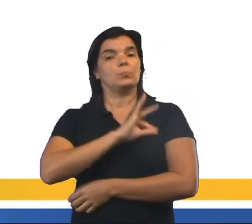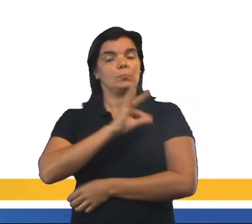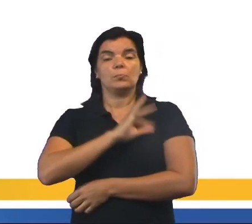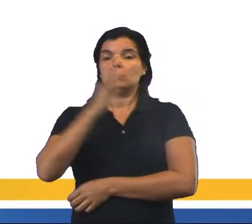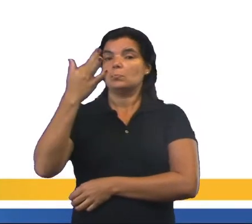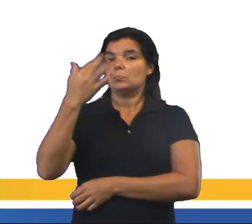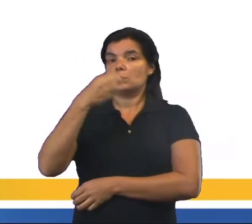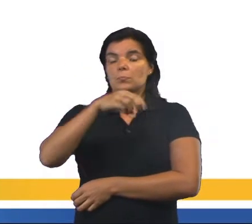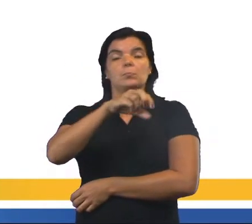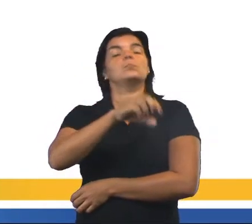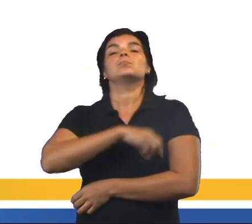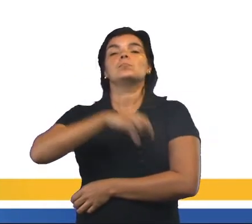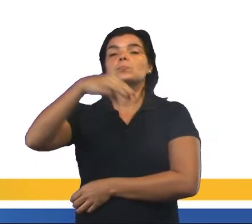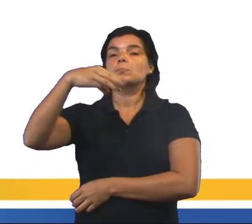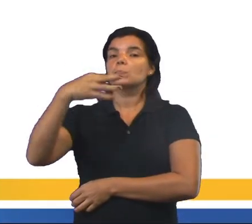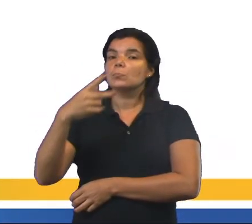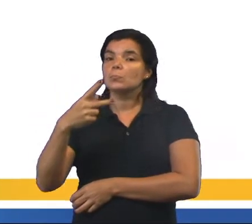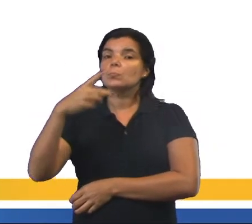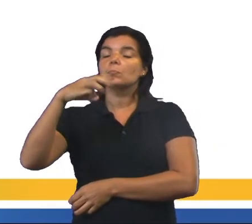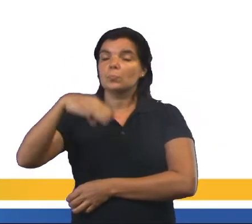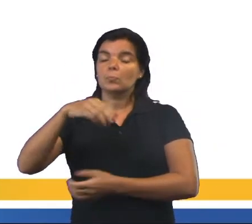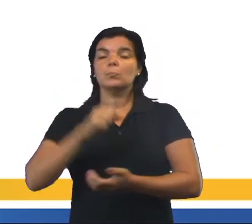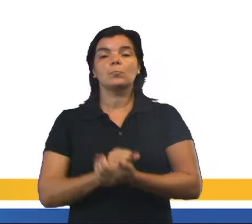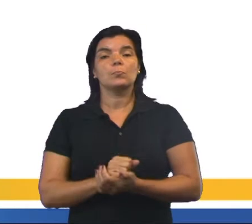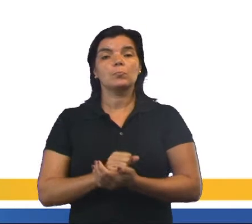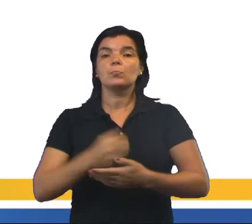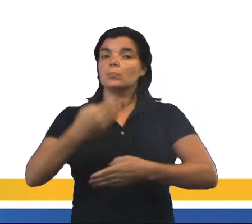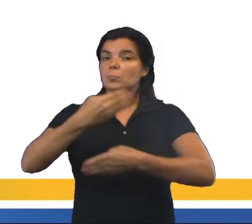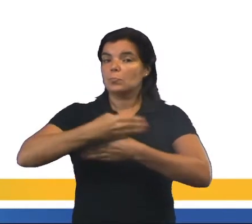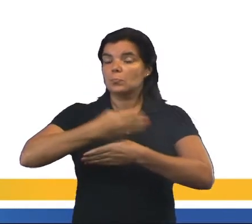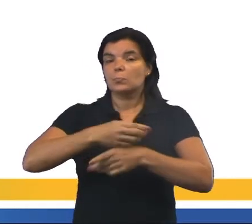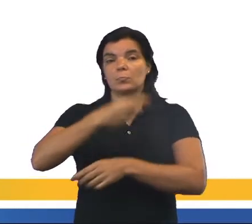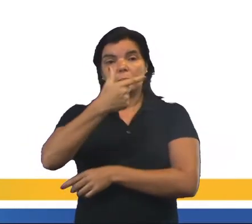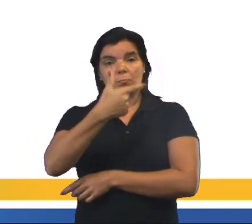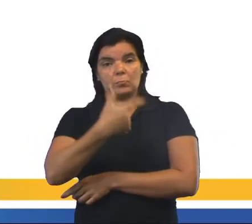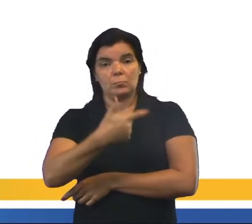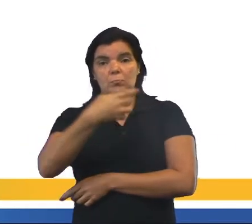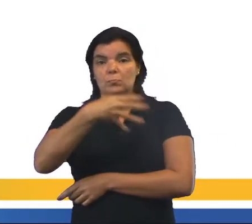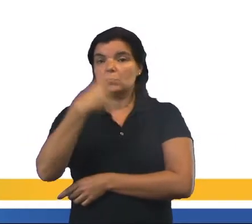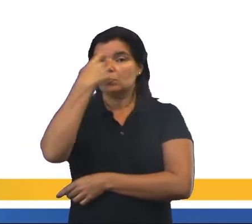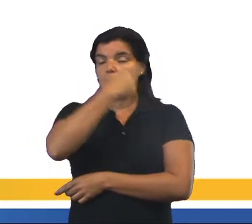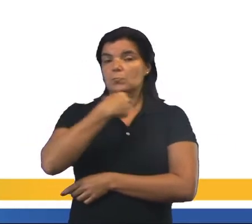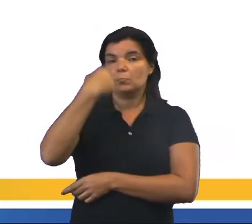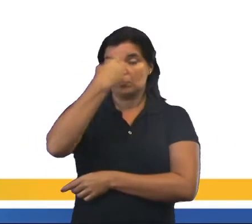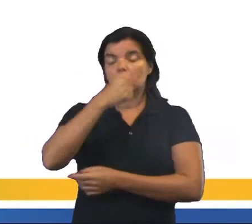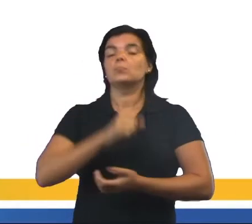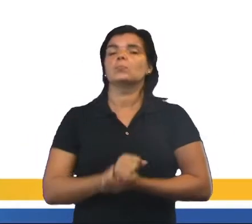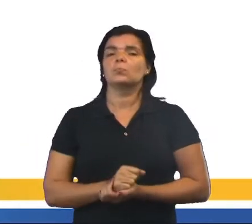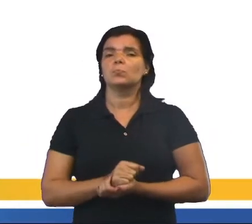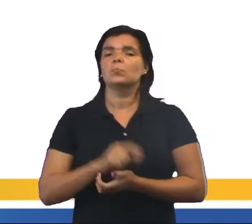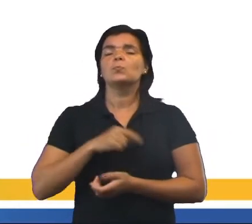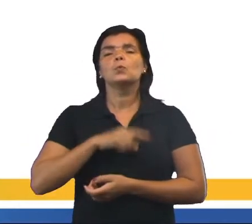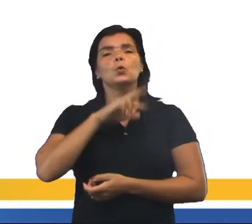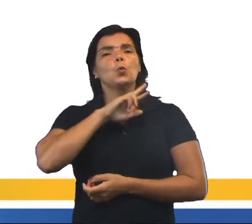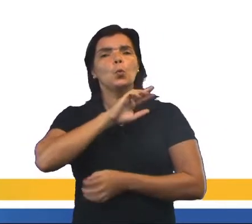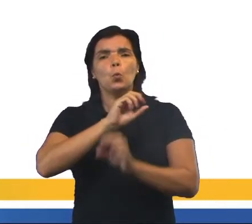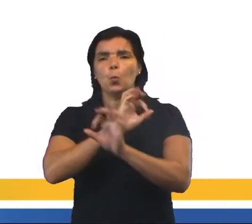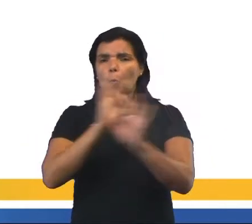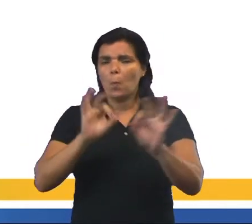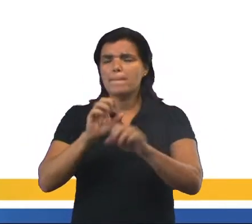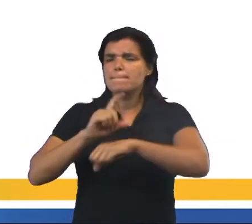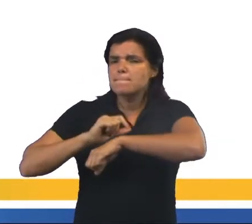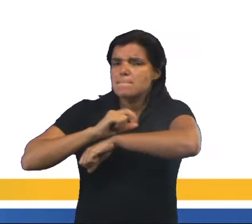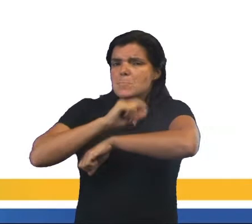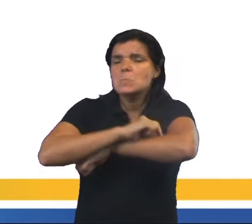Militar na altura do Rio Liberdade. A barreira atua 24 horas. A praga que ataca o cupuaçu e o